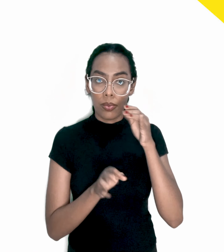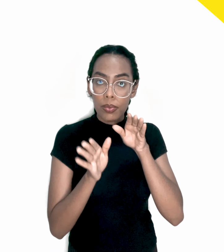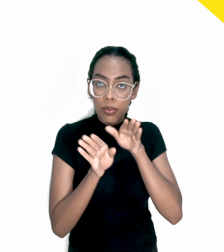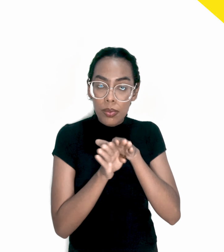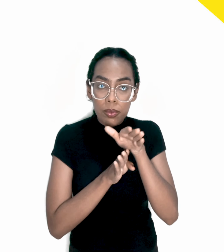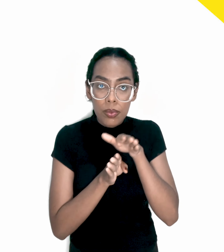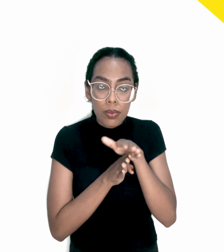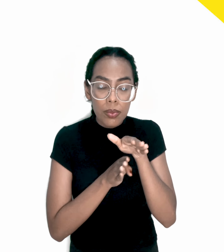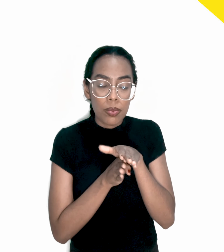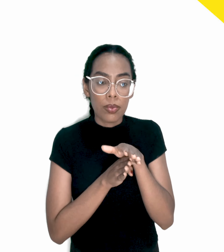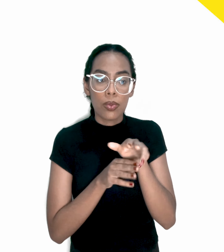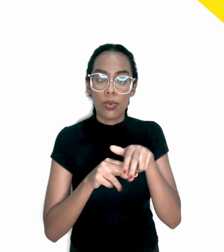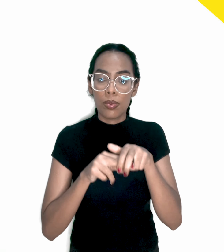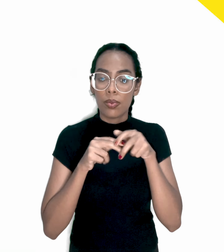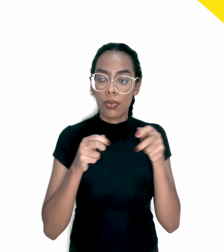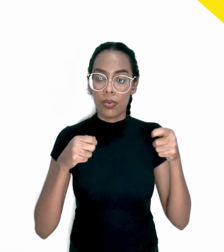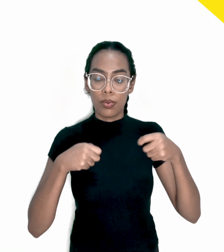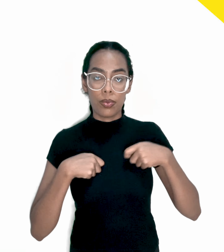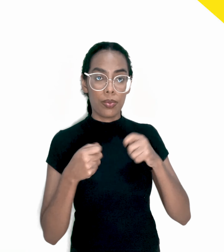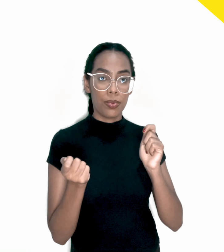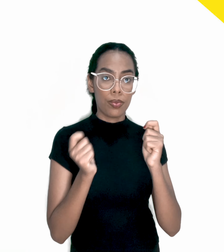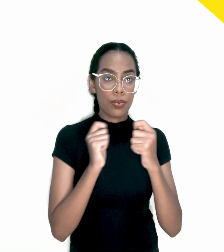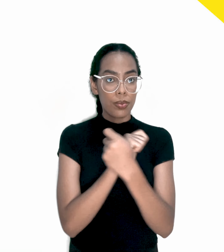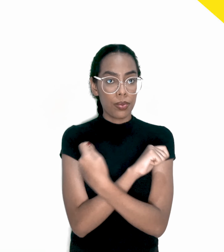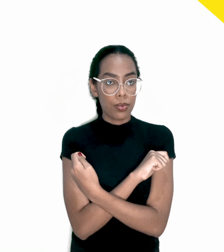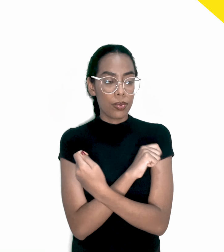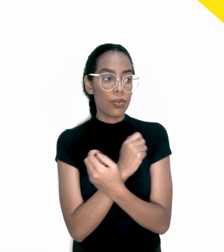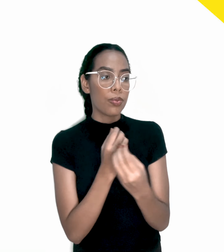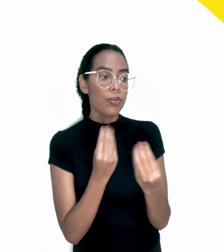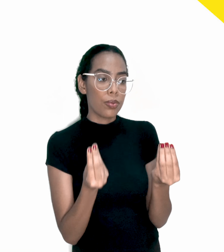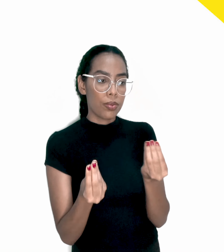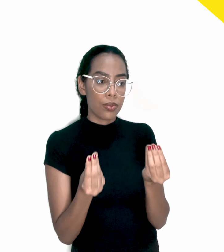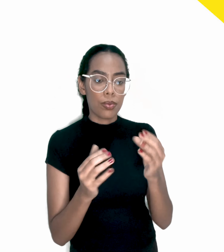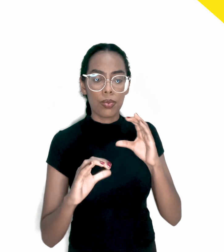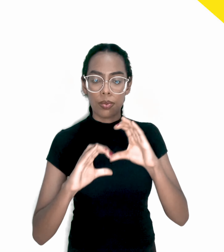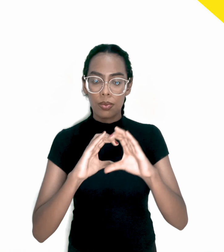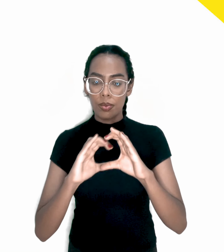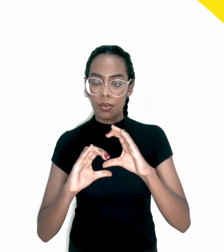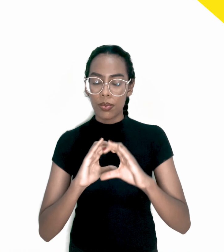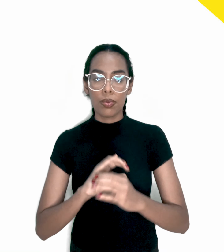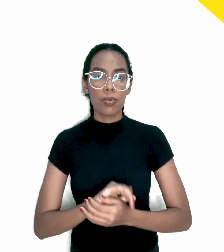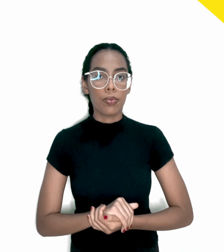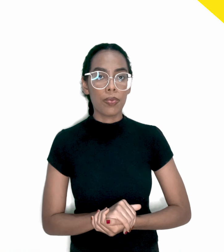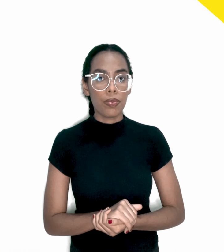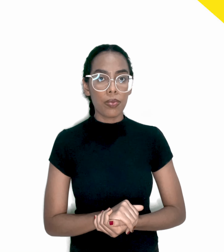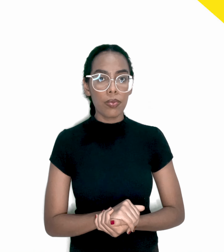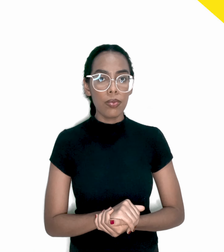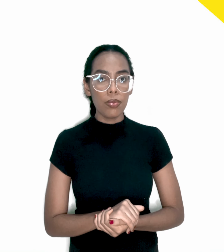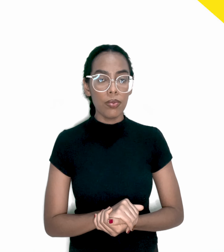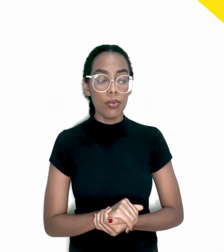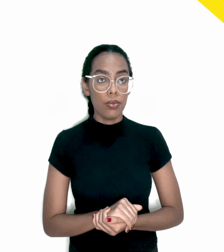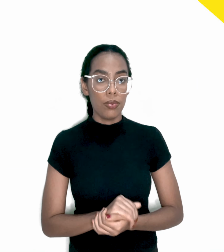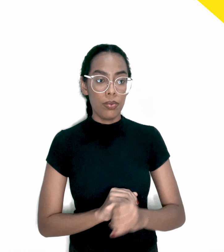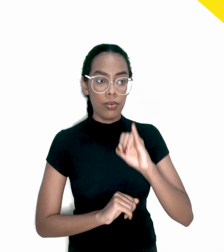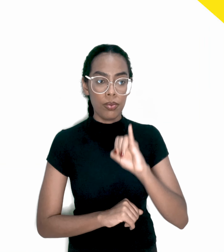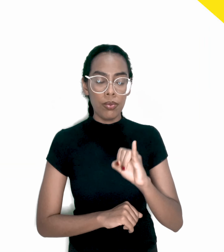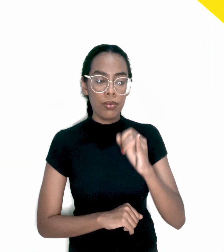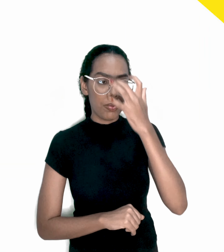perguntas nunca são demais E abrem um espaço para que as duas pessoas se adaptem juntas nessa relação de comunicação